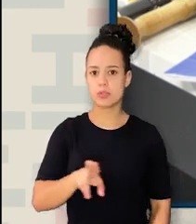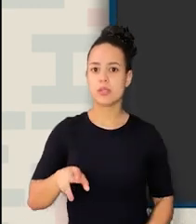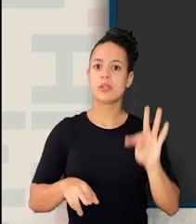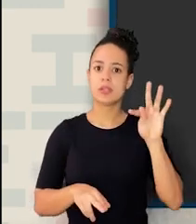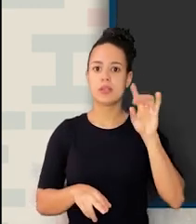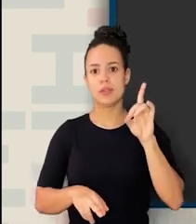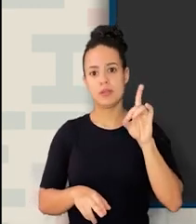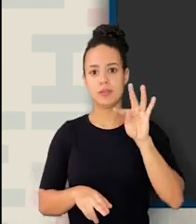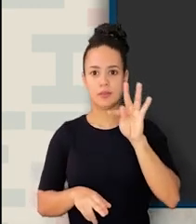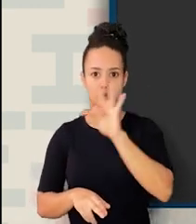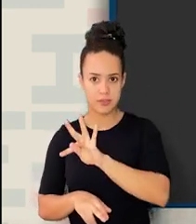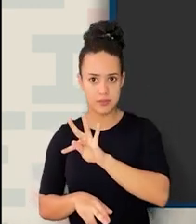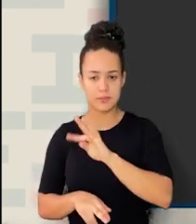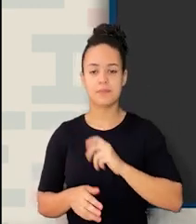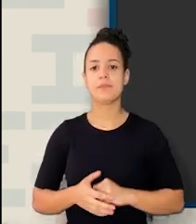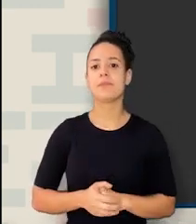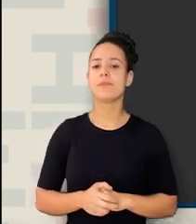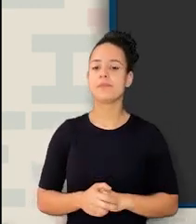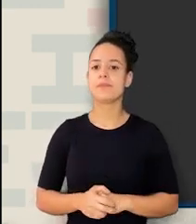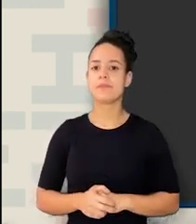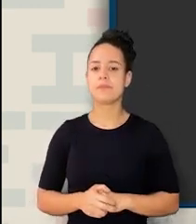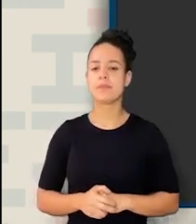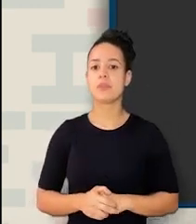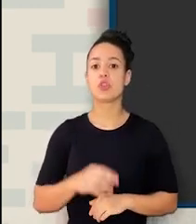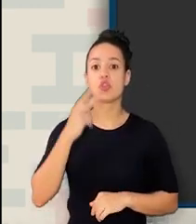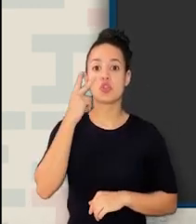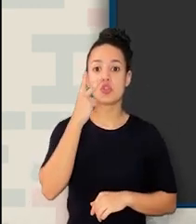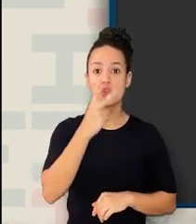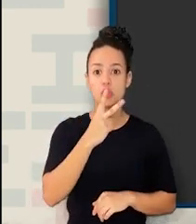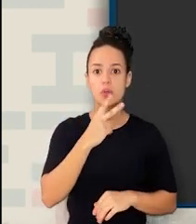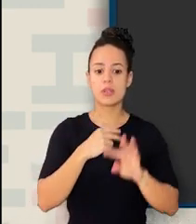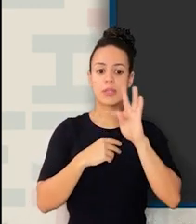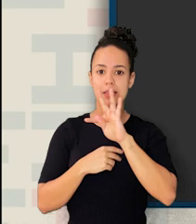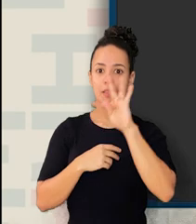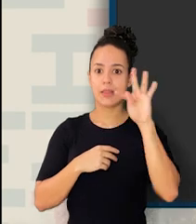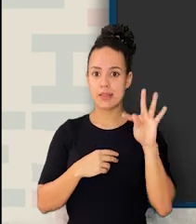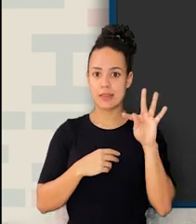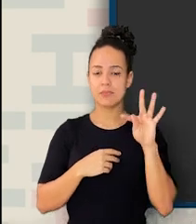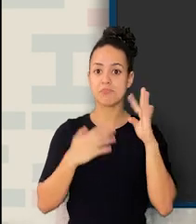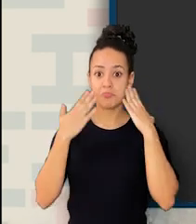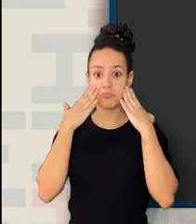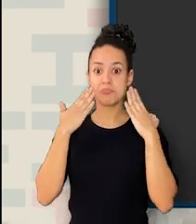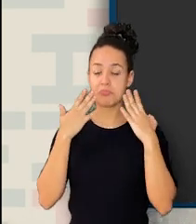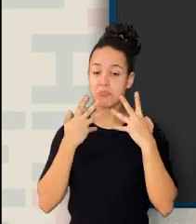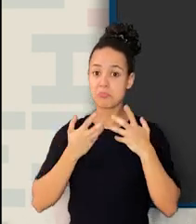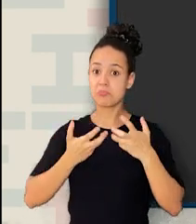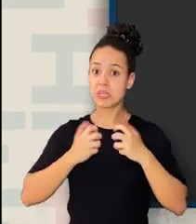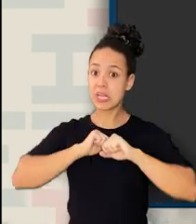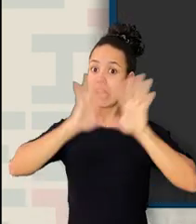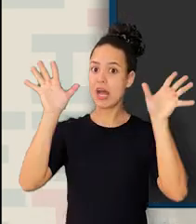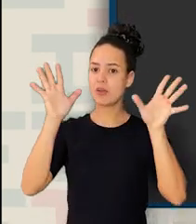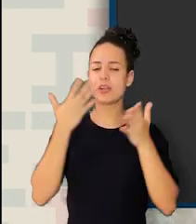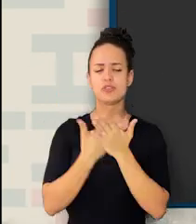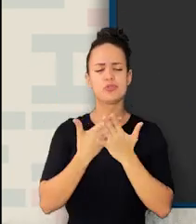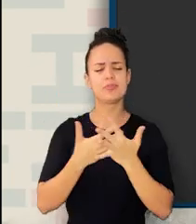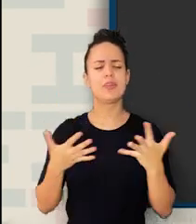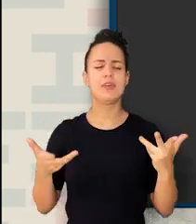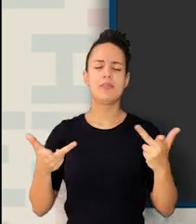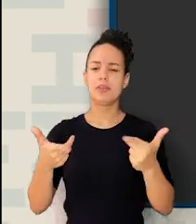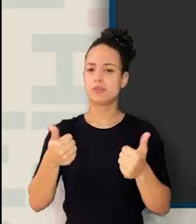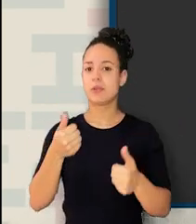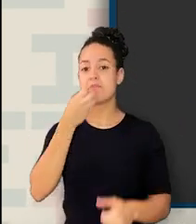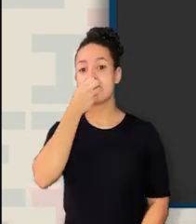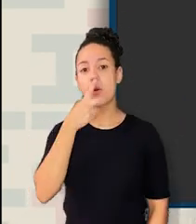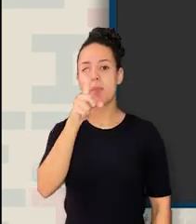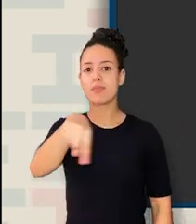D, T, T, T. 2 T's bem estacatos, né? É um estudo maravilhoso, primoroso, para